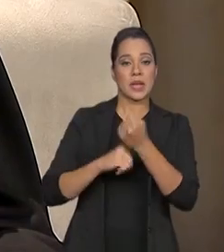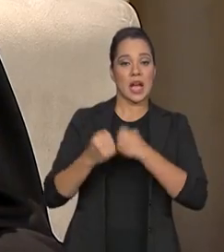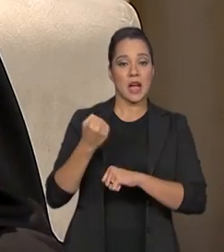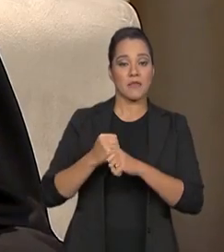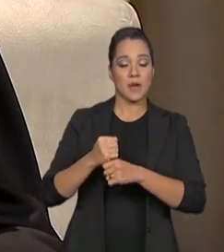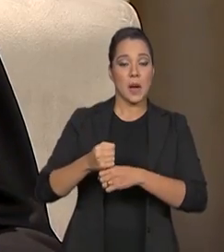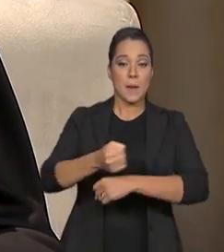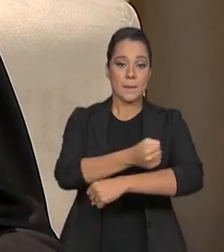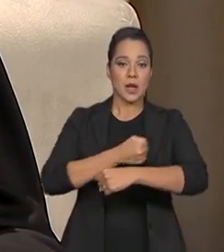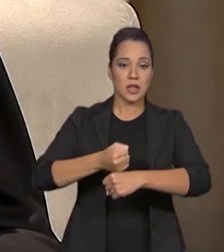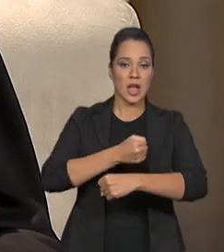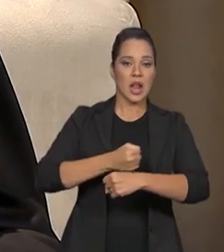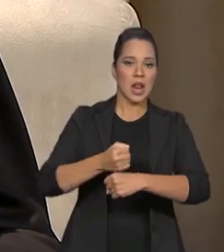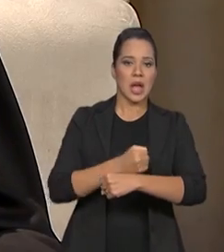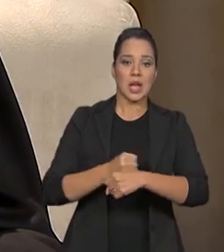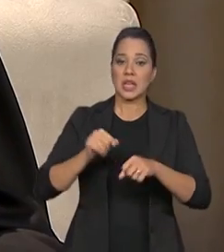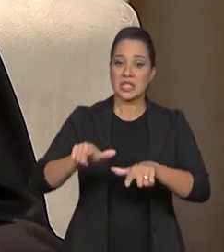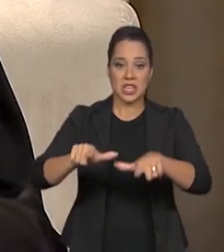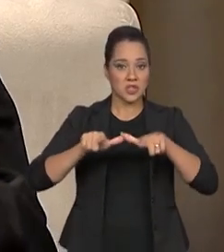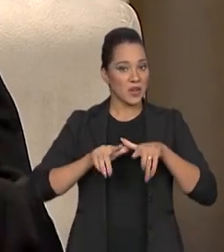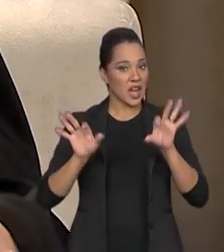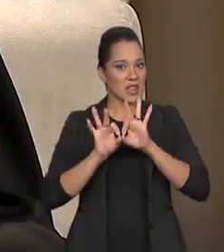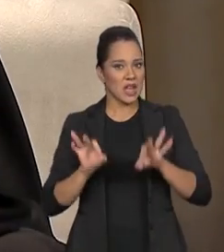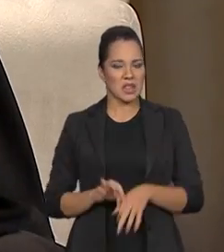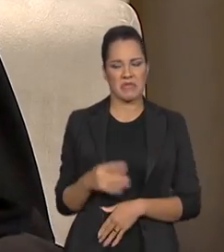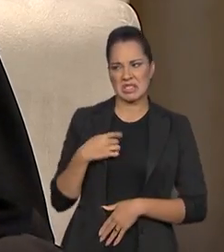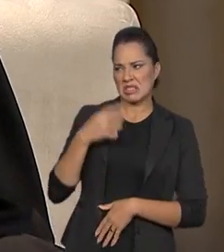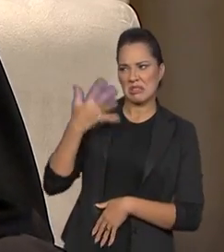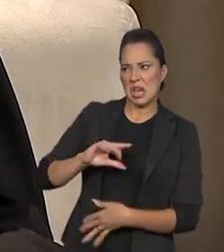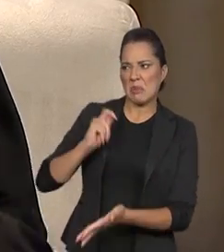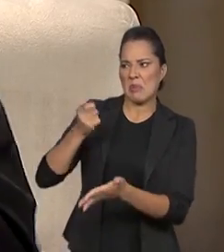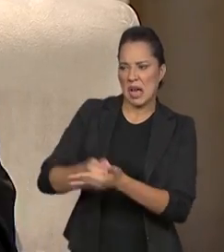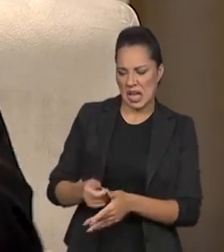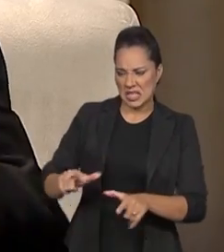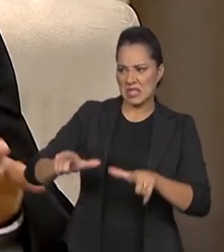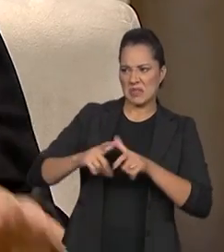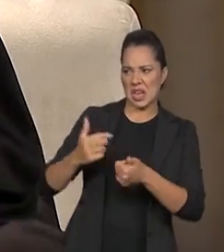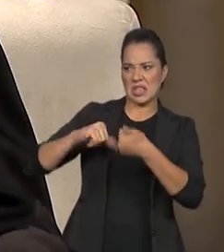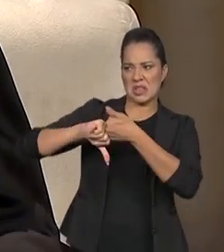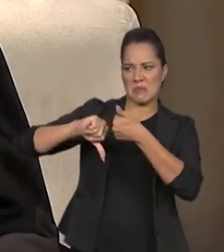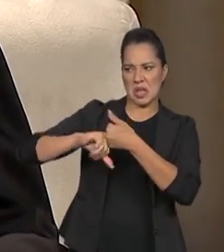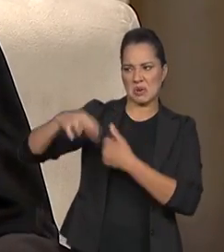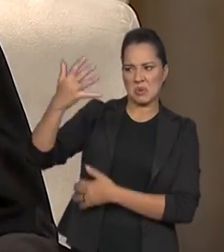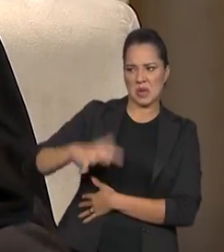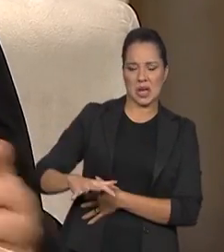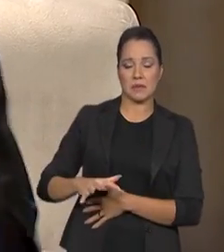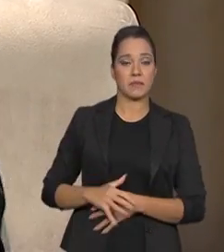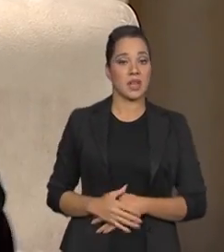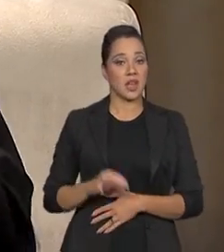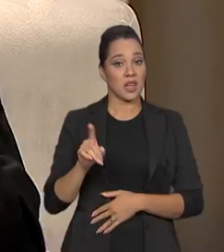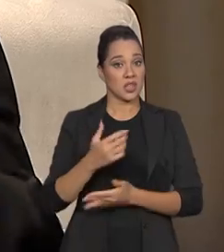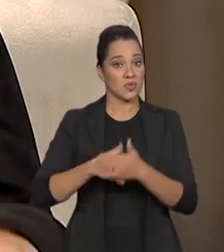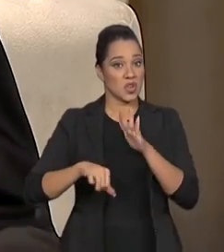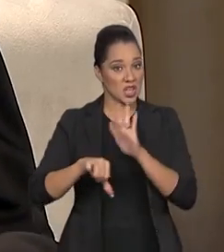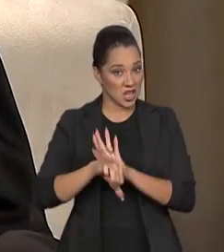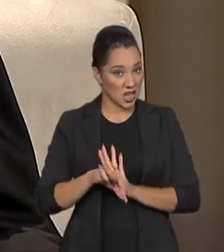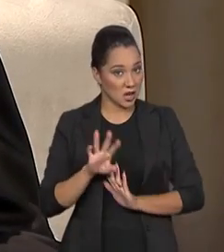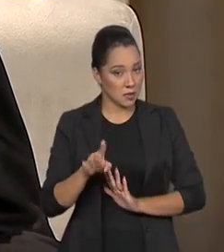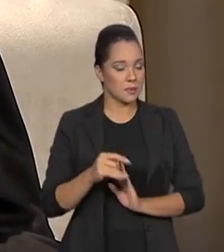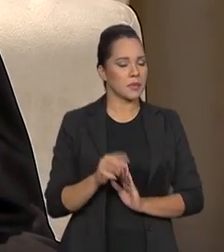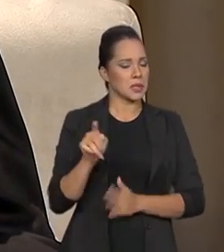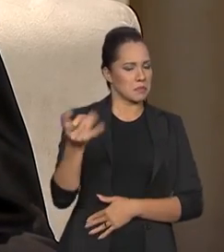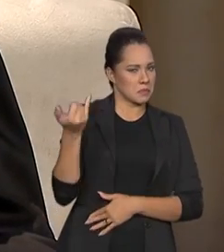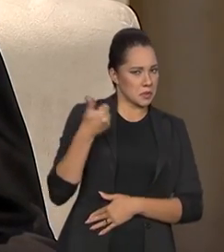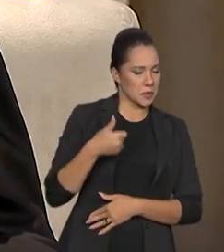não certificava porque ela achava que isso é um custo para ela ela não queria pagar esse custo Então ela tava a margem da Lei Isso foi um histórico com certificador